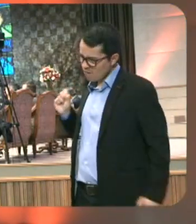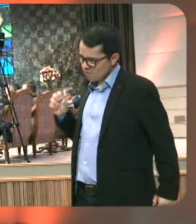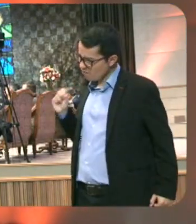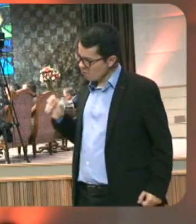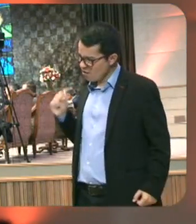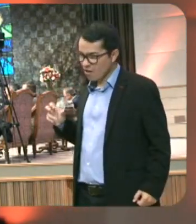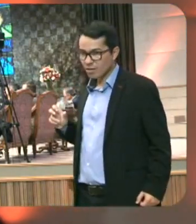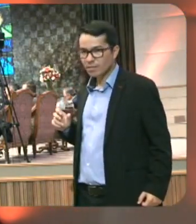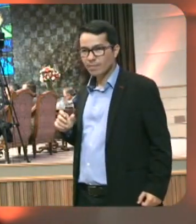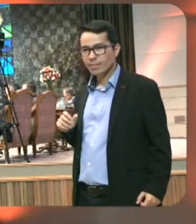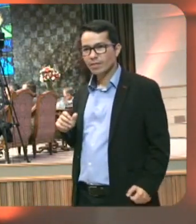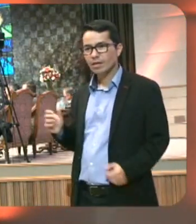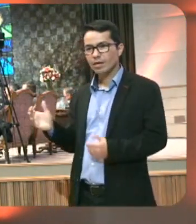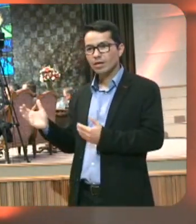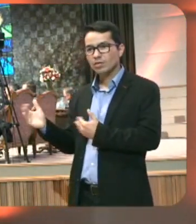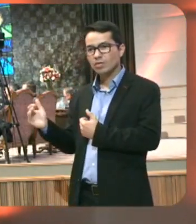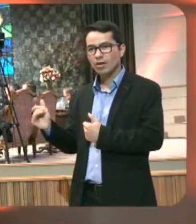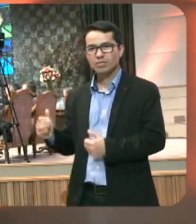E você imagina a confusão.